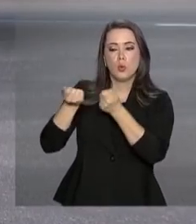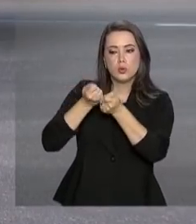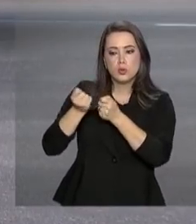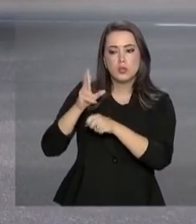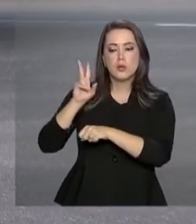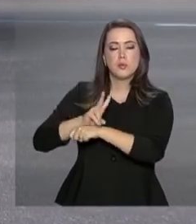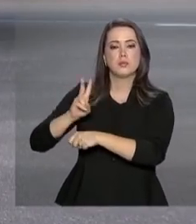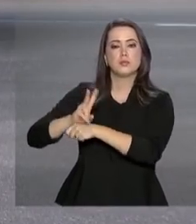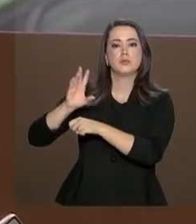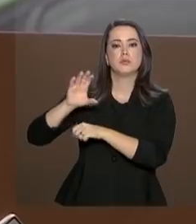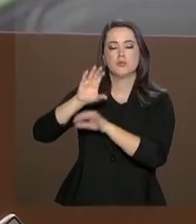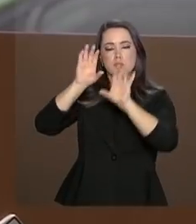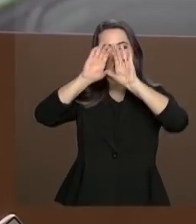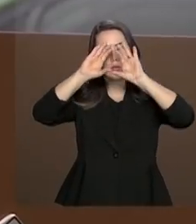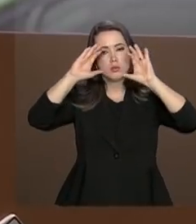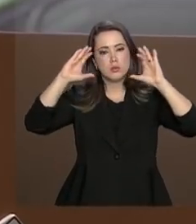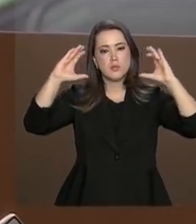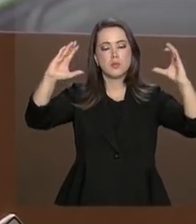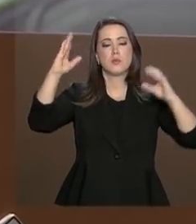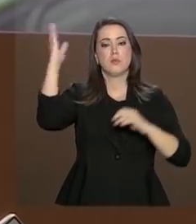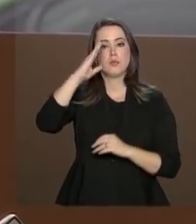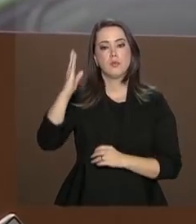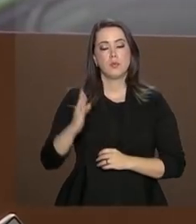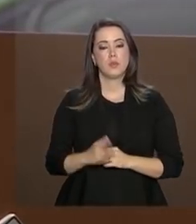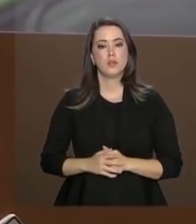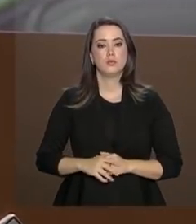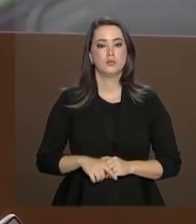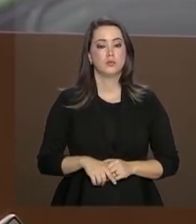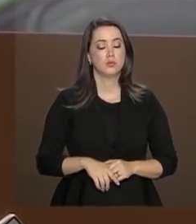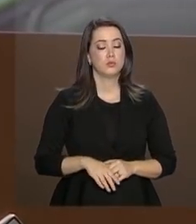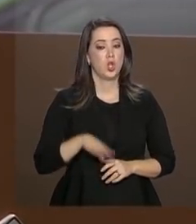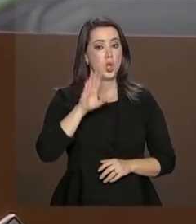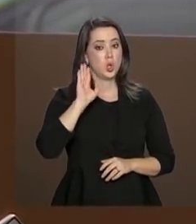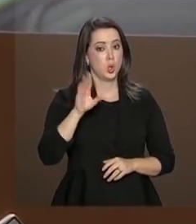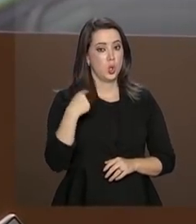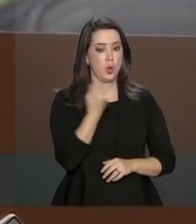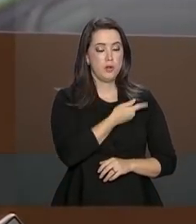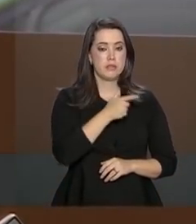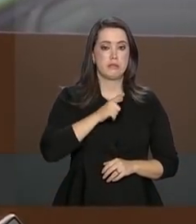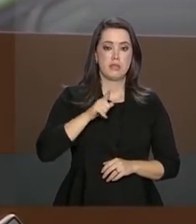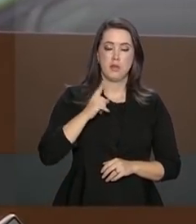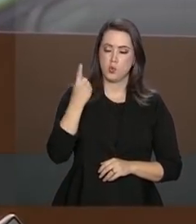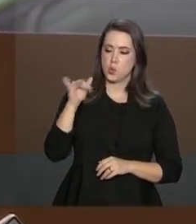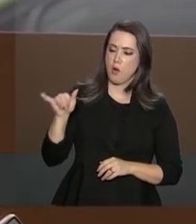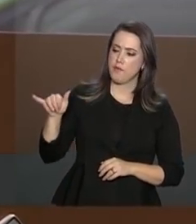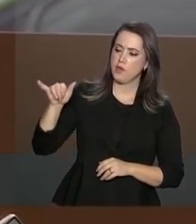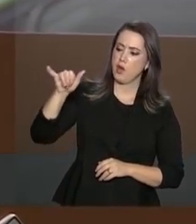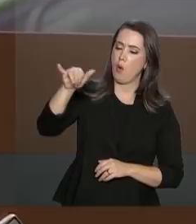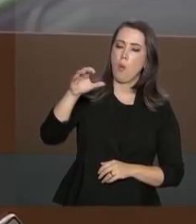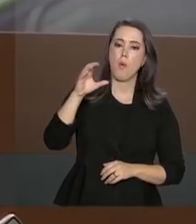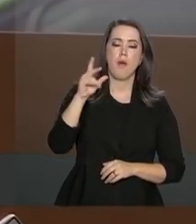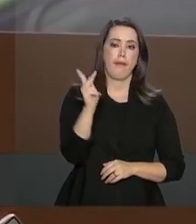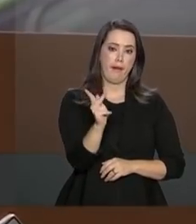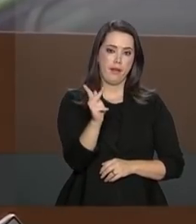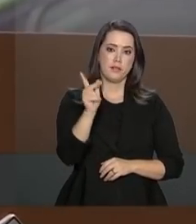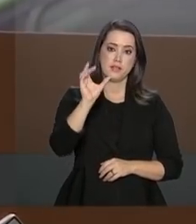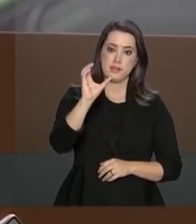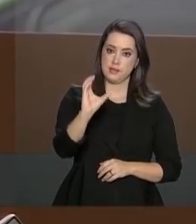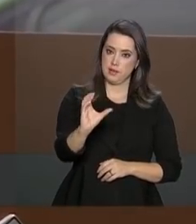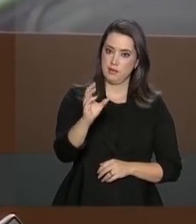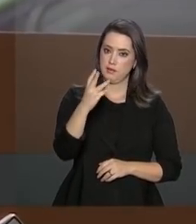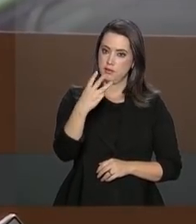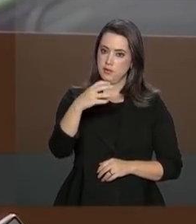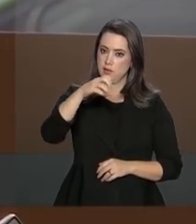espaço aéreo brasileiro em breve passaremos a contar com cargueiro multimissão CC 390